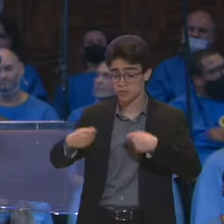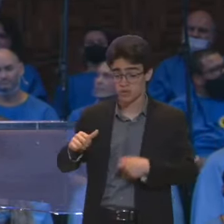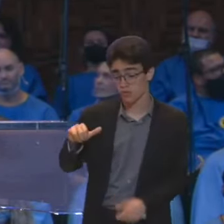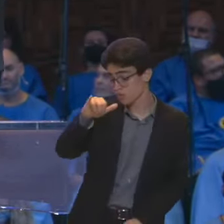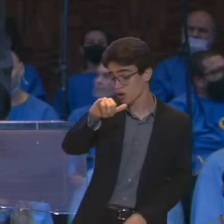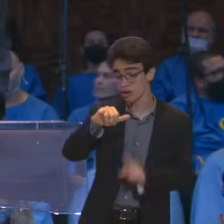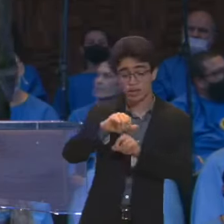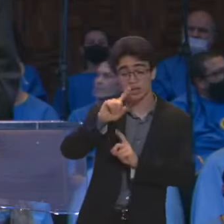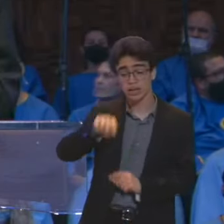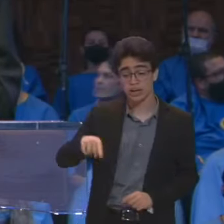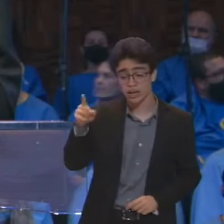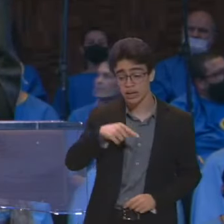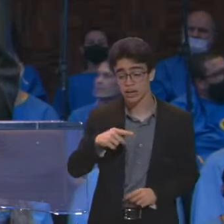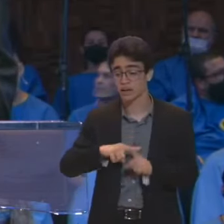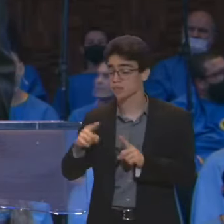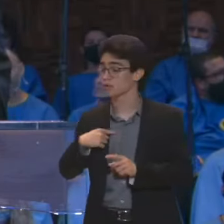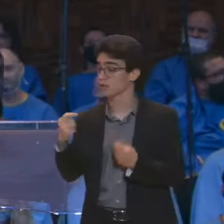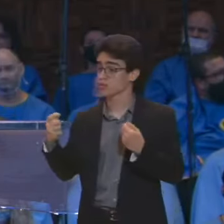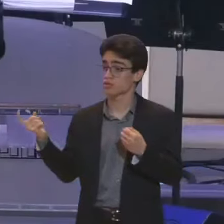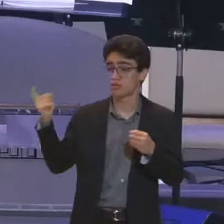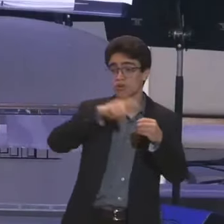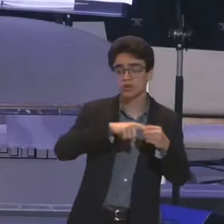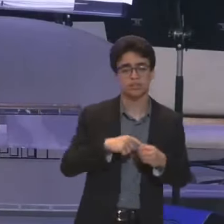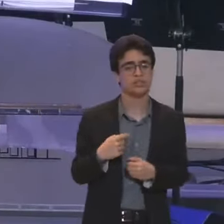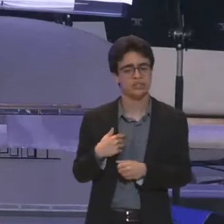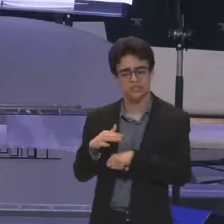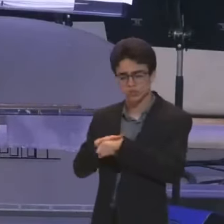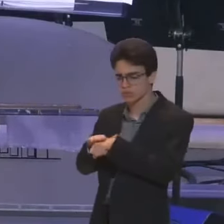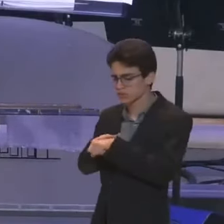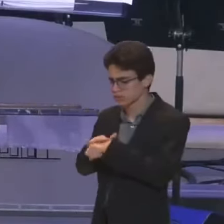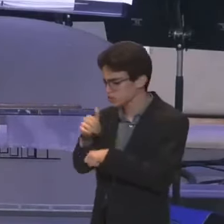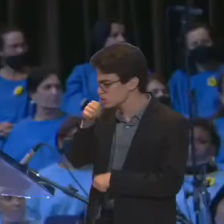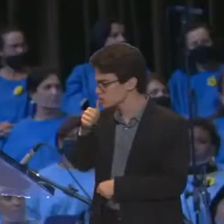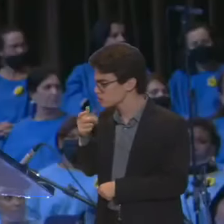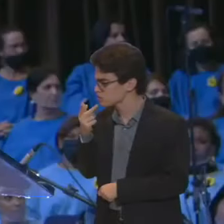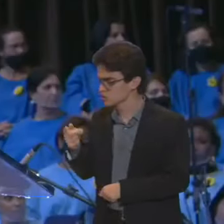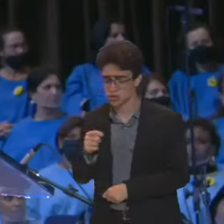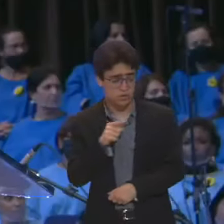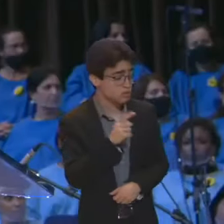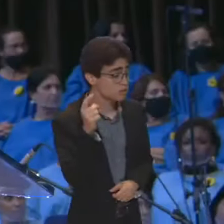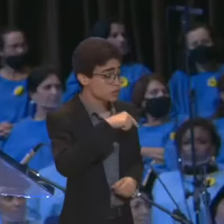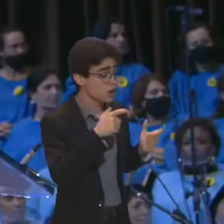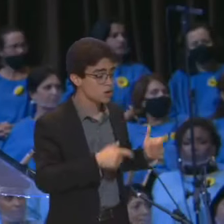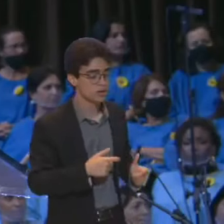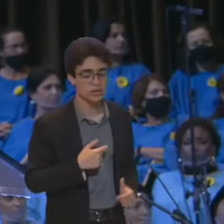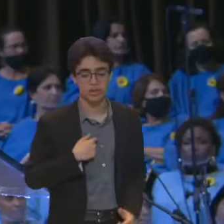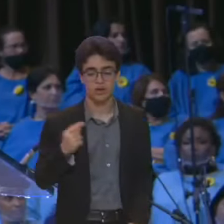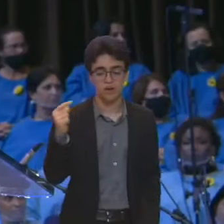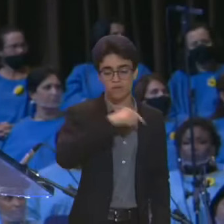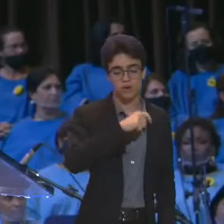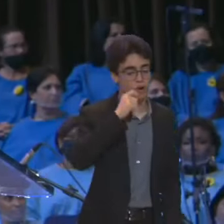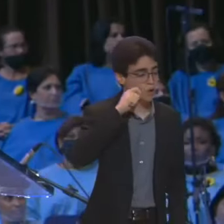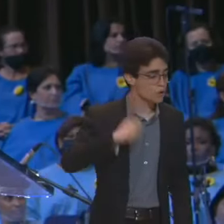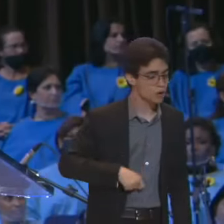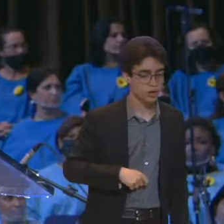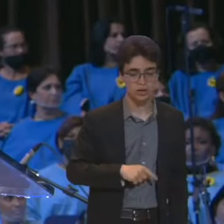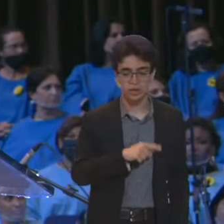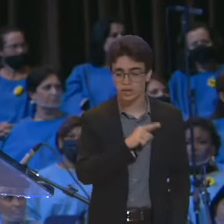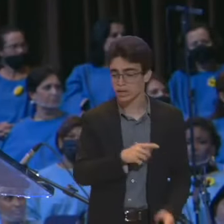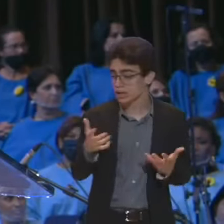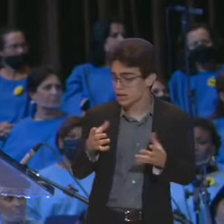sido cancelado e eu tinha que vir embora. E conversando com a atendente, ela falou: mas de onde você está vindo? Quando eu falei que estava vindo da Ucrânia, ela quis